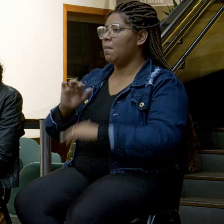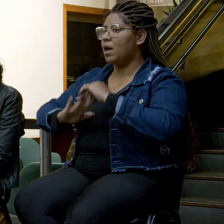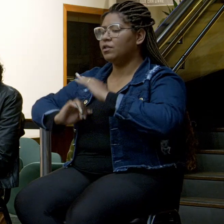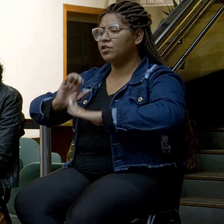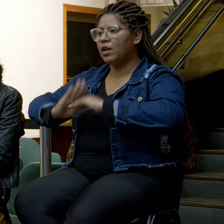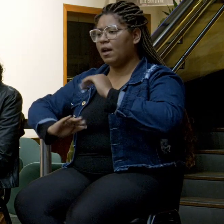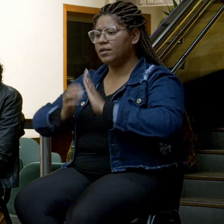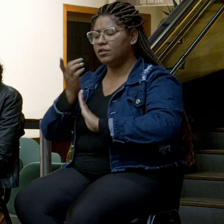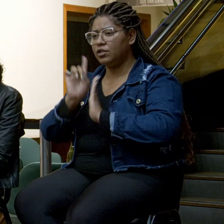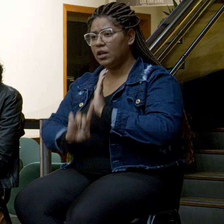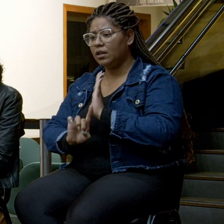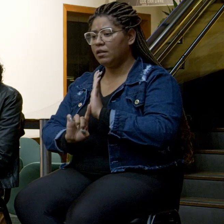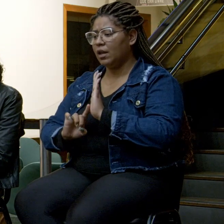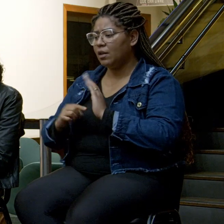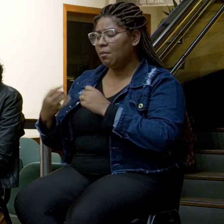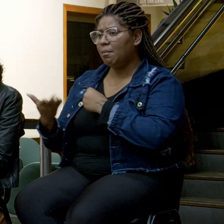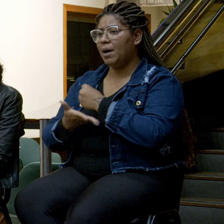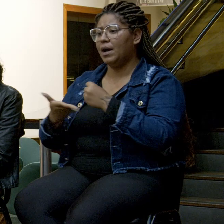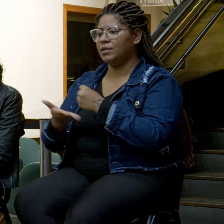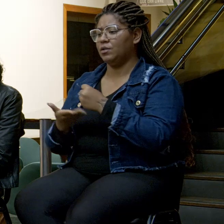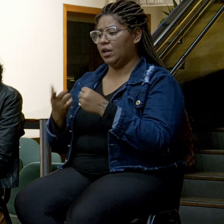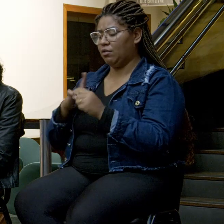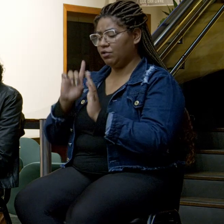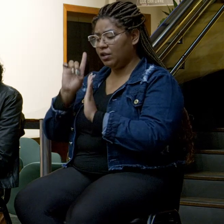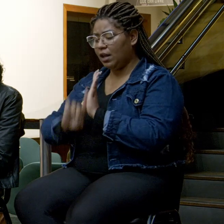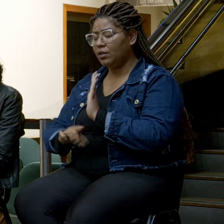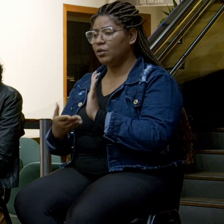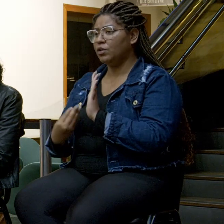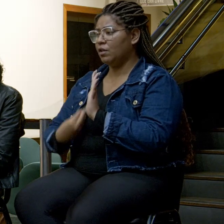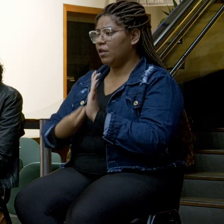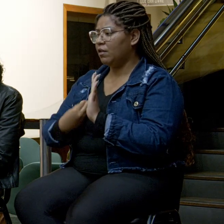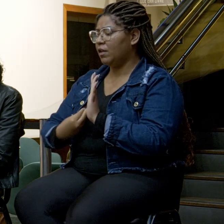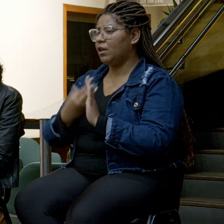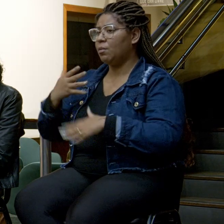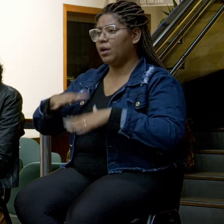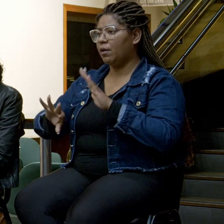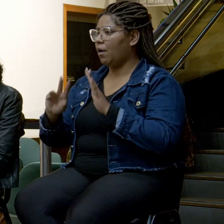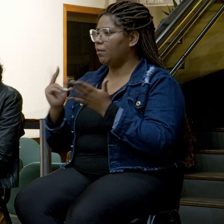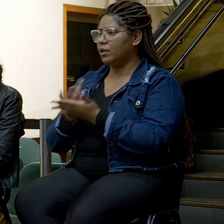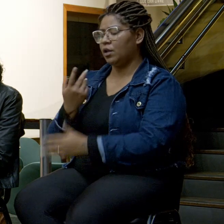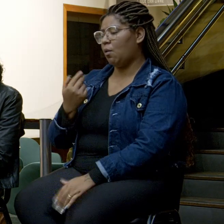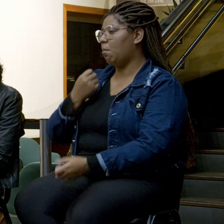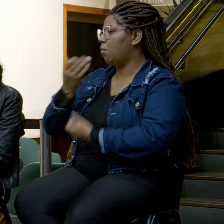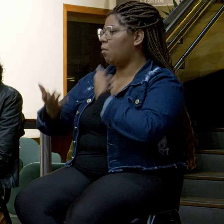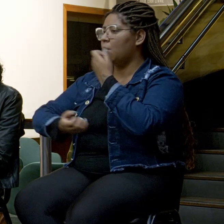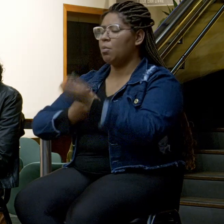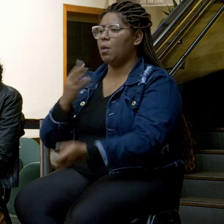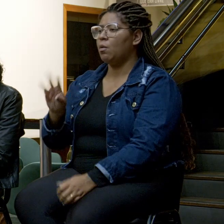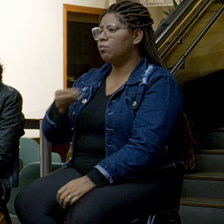esse direito fundamental de cidadania porque elas foram silenciadas pela boca, não é, pela